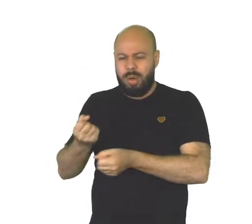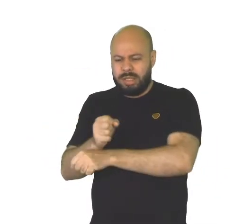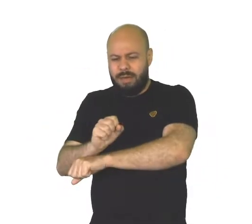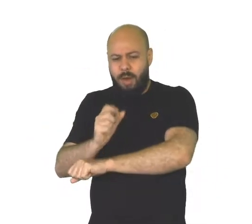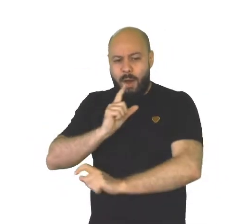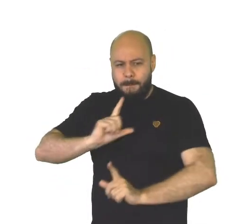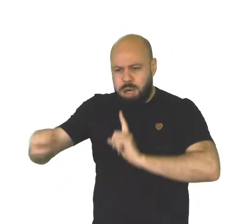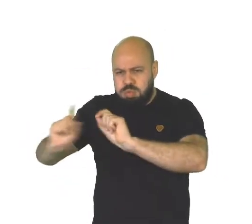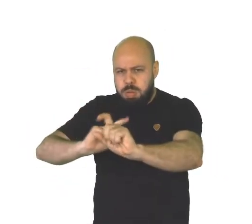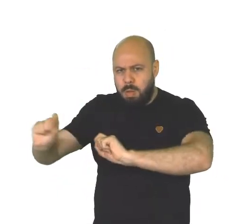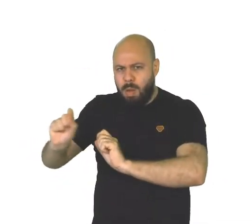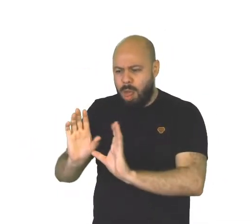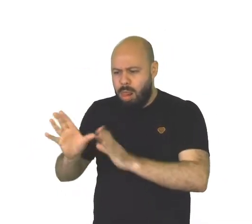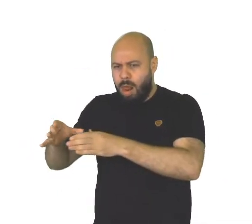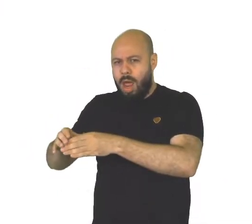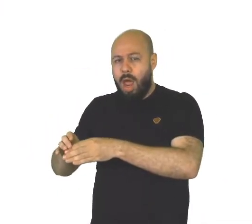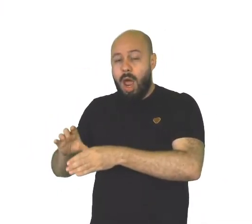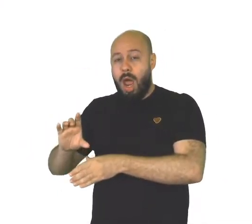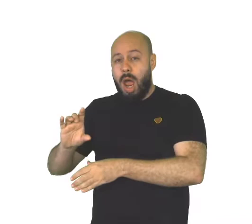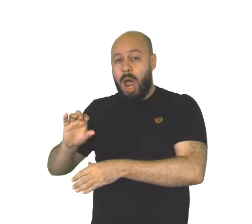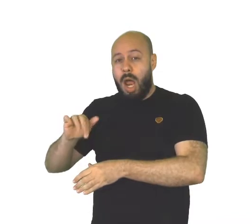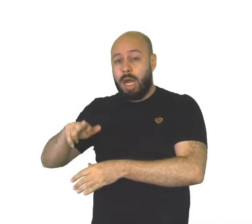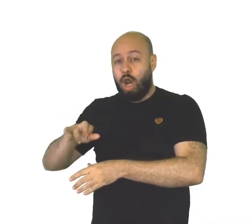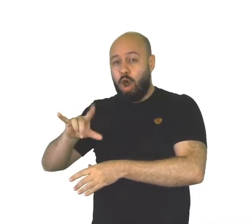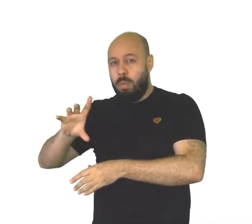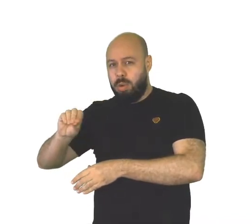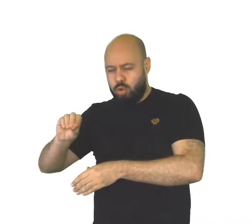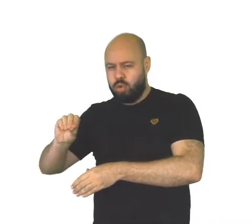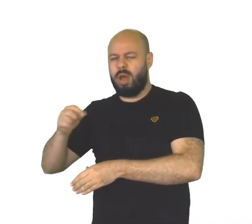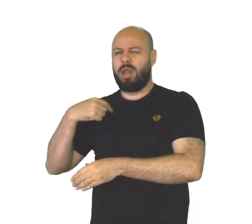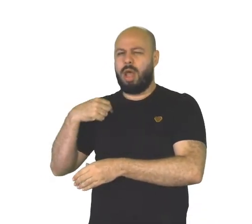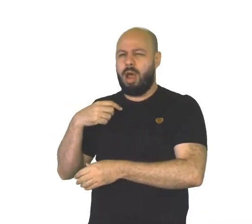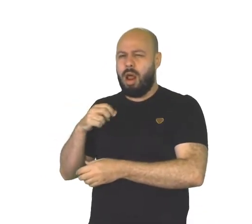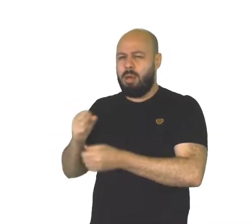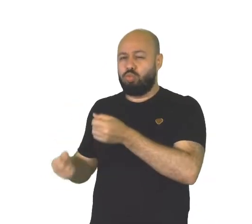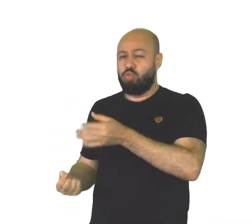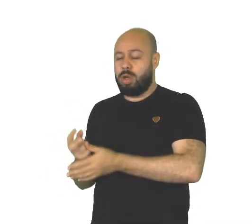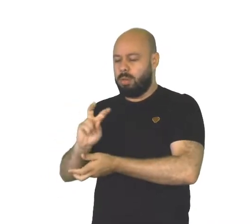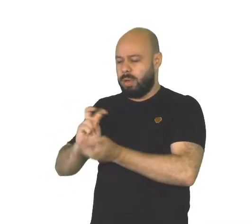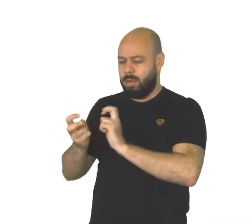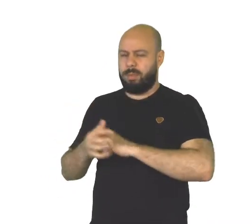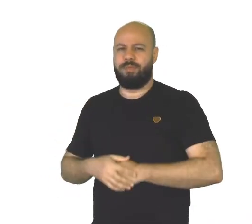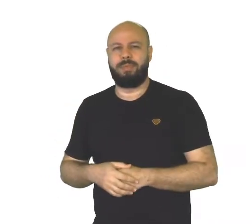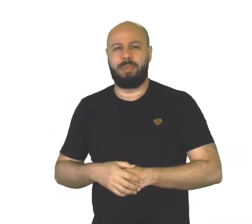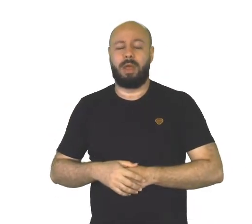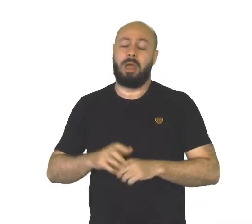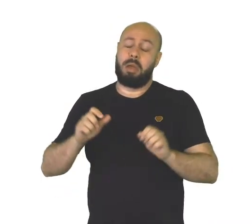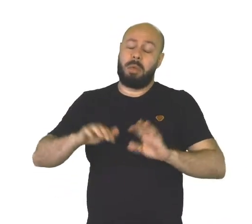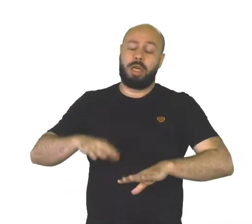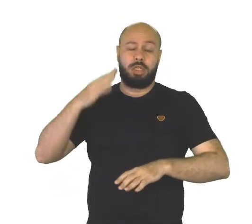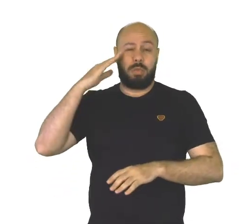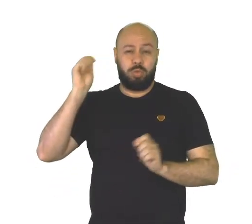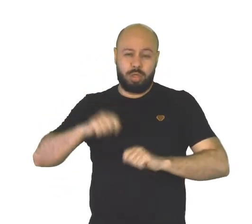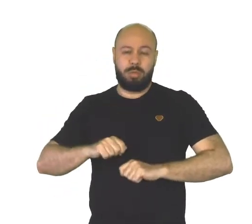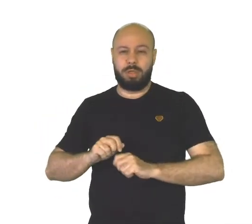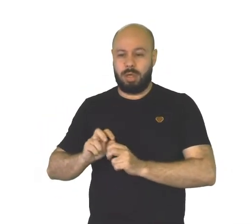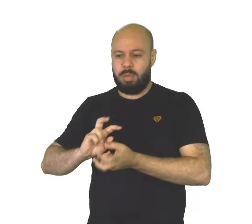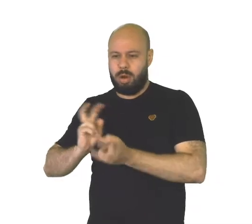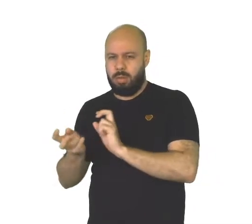onde fundaram os quilombos. Acredita-se que a capoeira pode ter sido desenvolvida para defender os